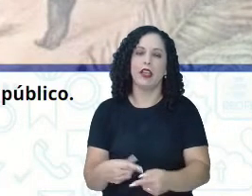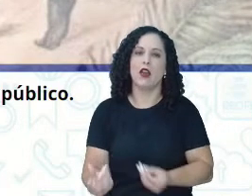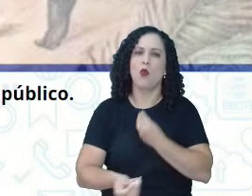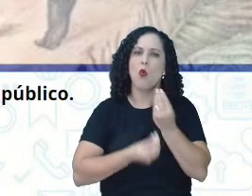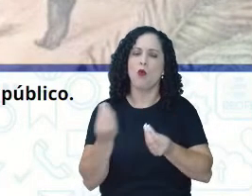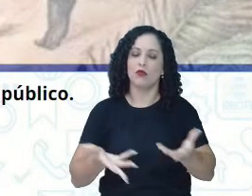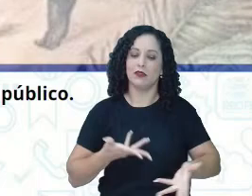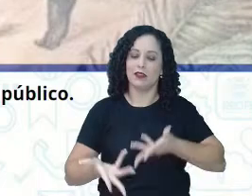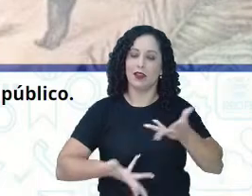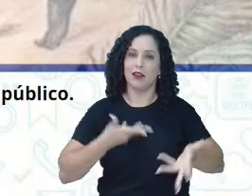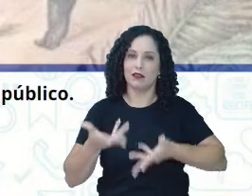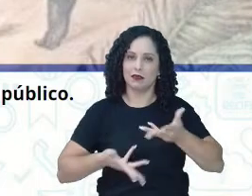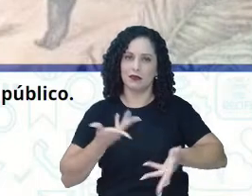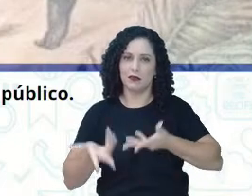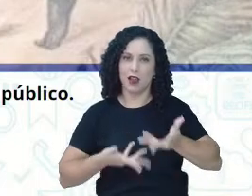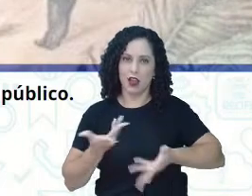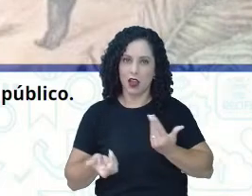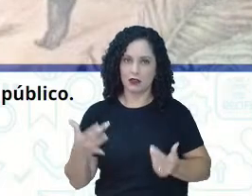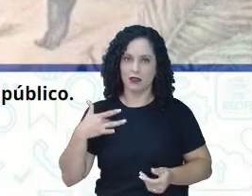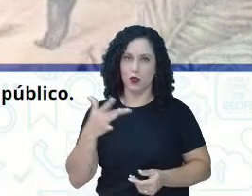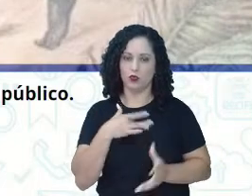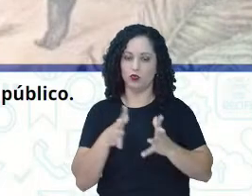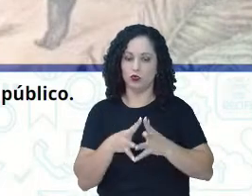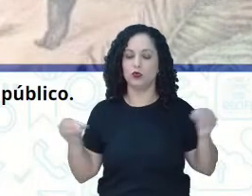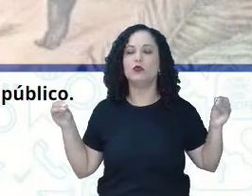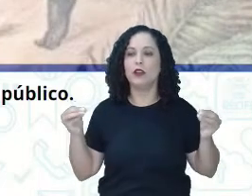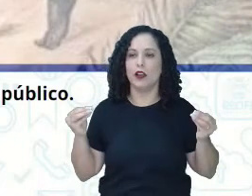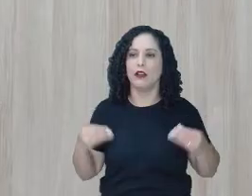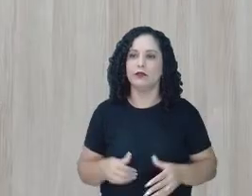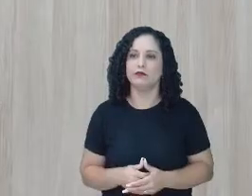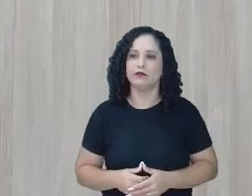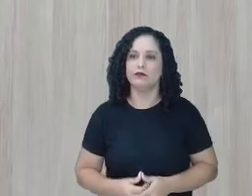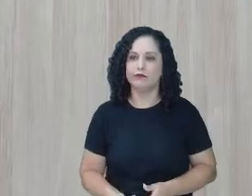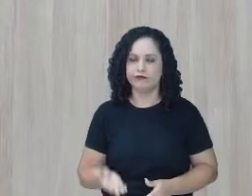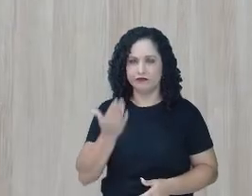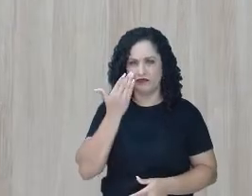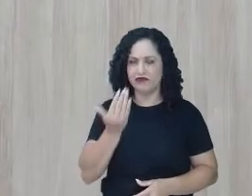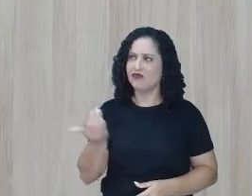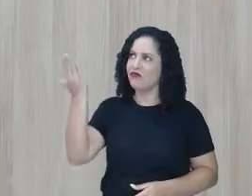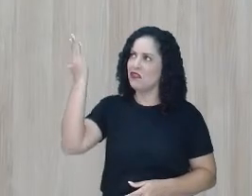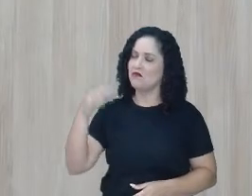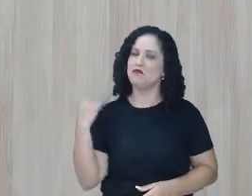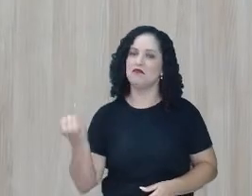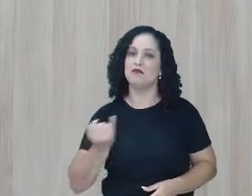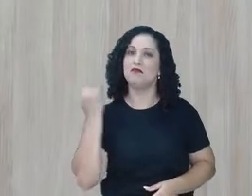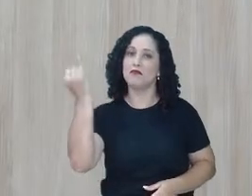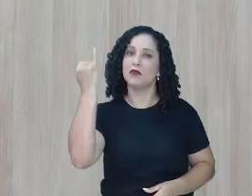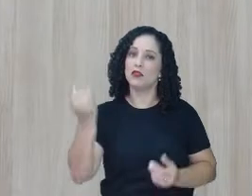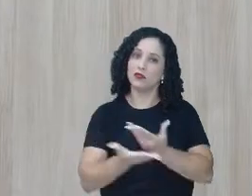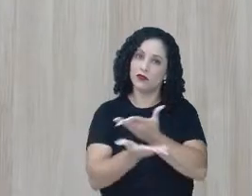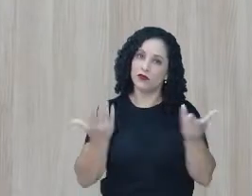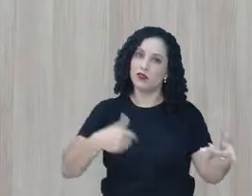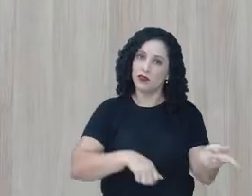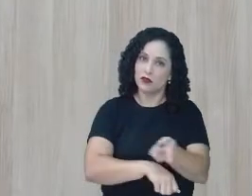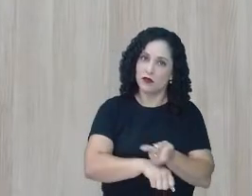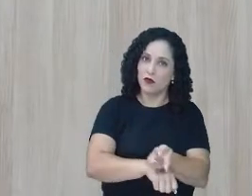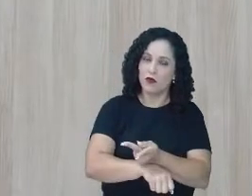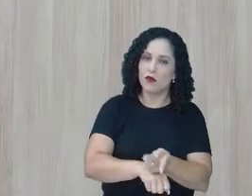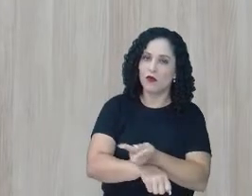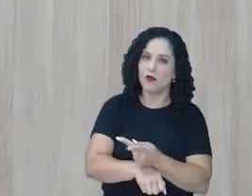de tratamento, de cura naquele período, né? Então, são imagens interessantes que recomendo para vocês procurarem, baixarem,